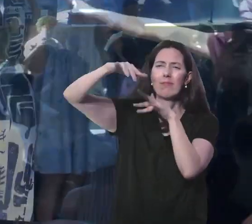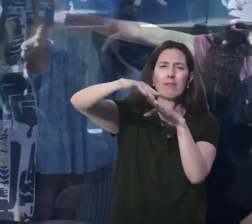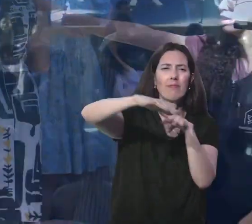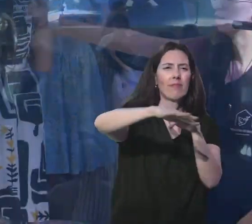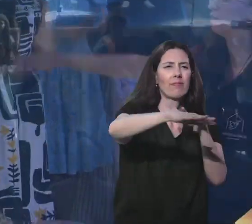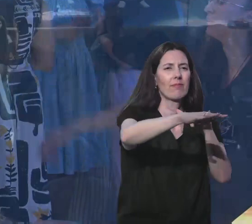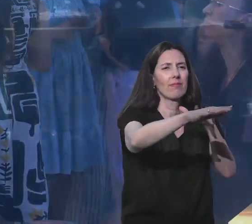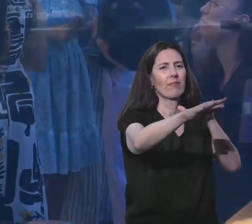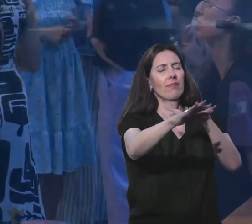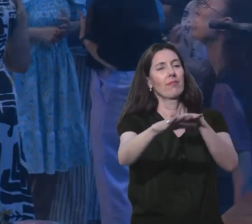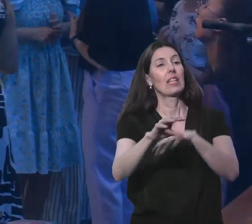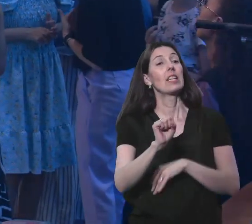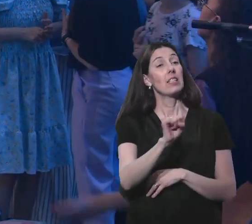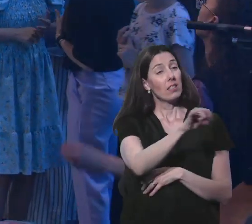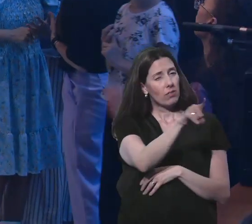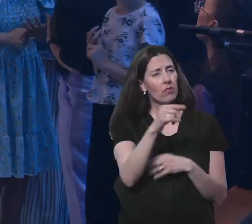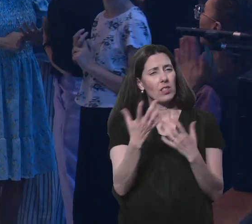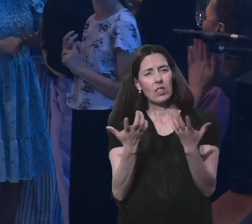receber uma oração,